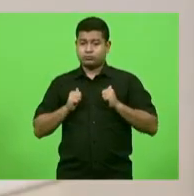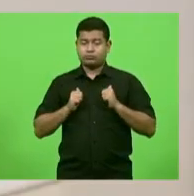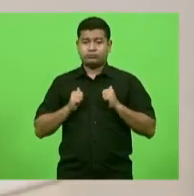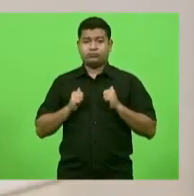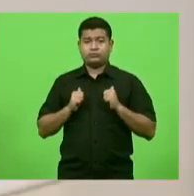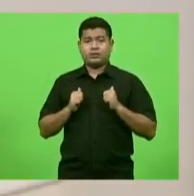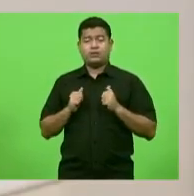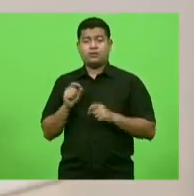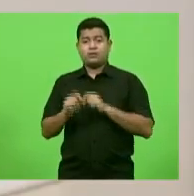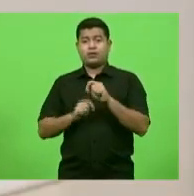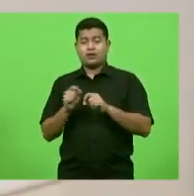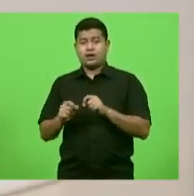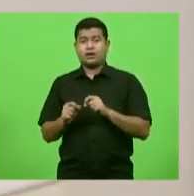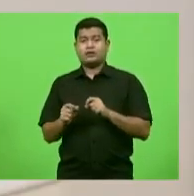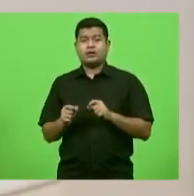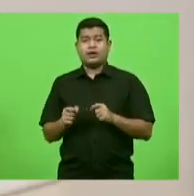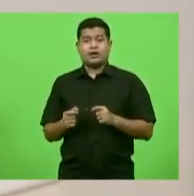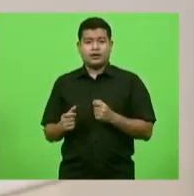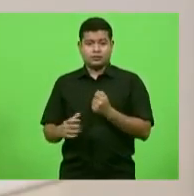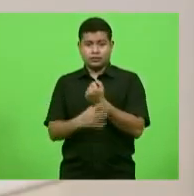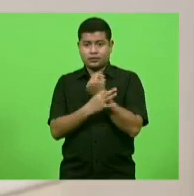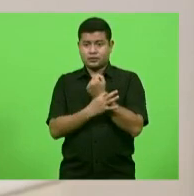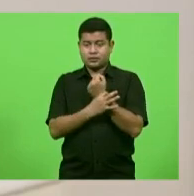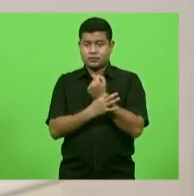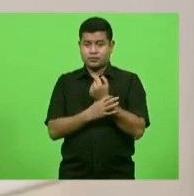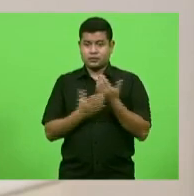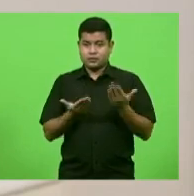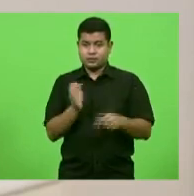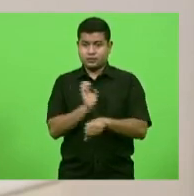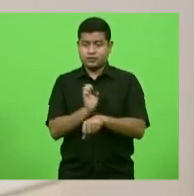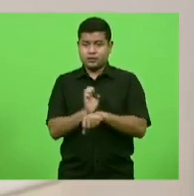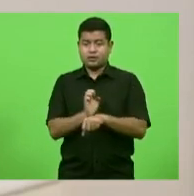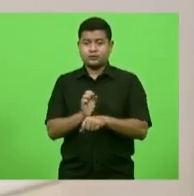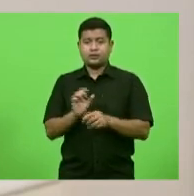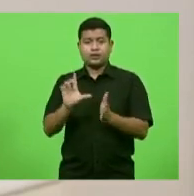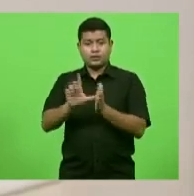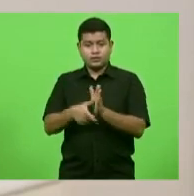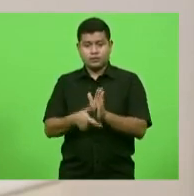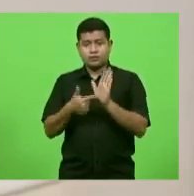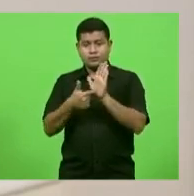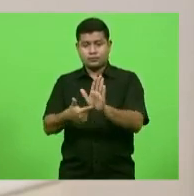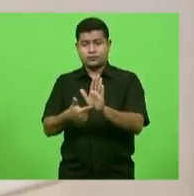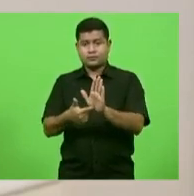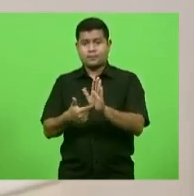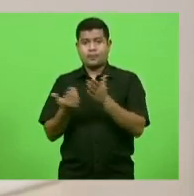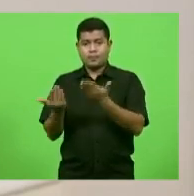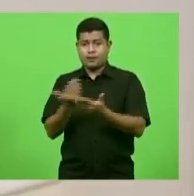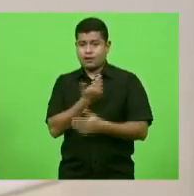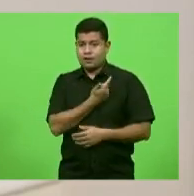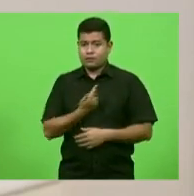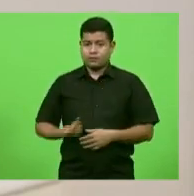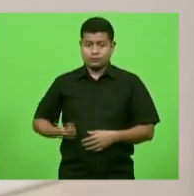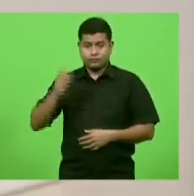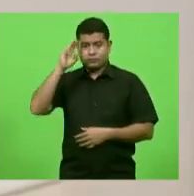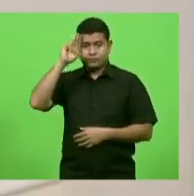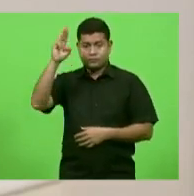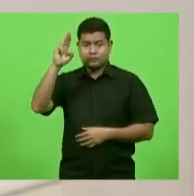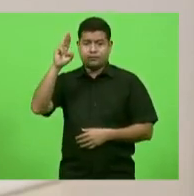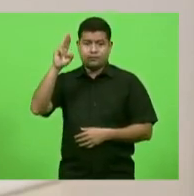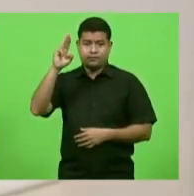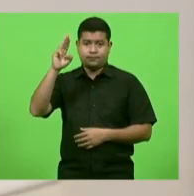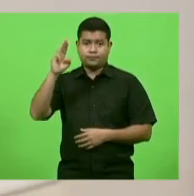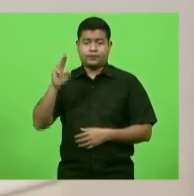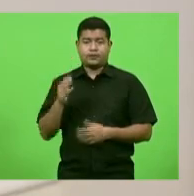do Estado de Santa Catarina, conforme será apontado na sequência. O excelentíssimo governador Carlos Moisés da Silva, em